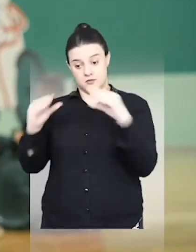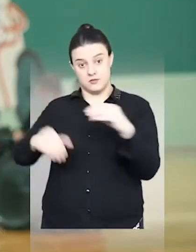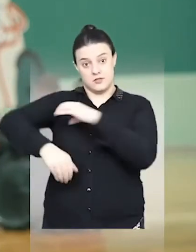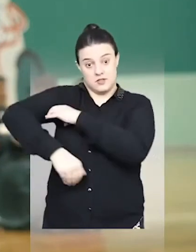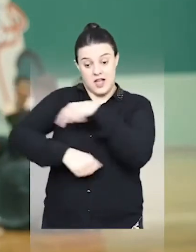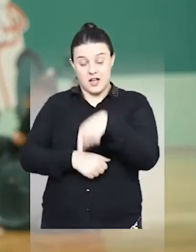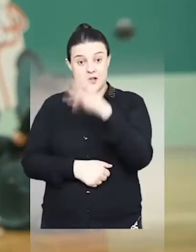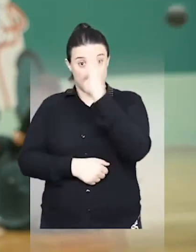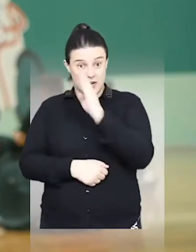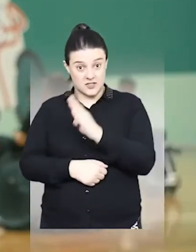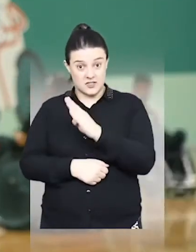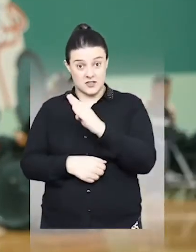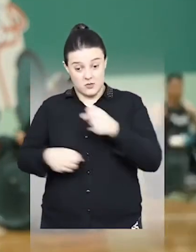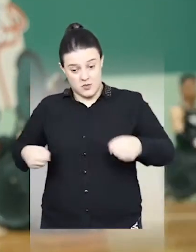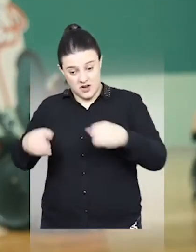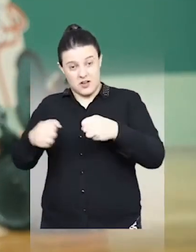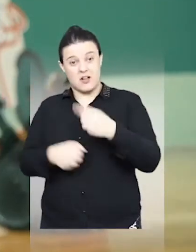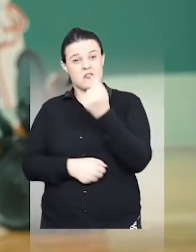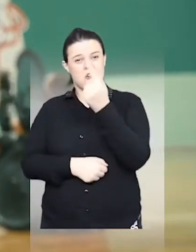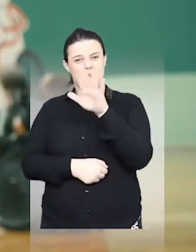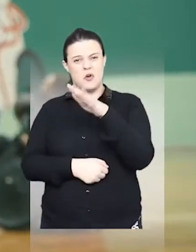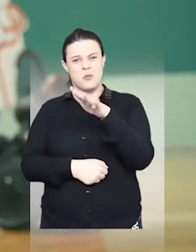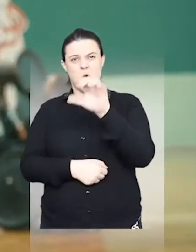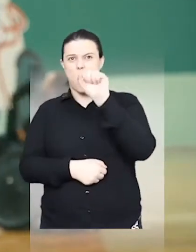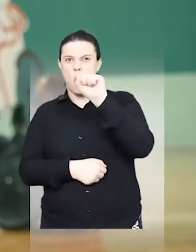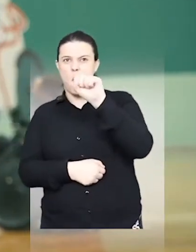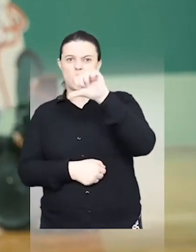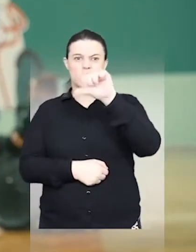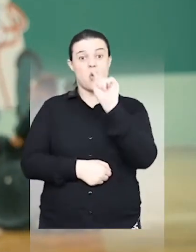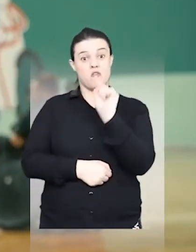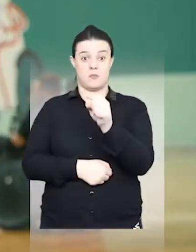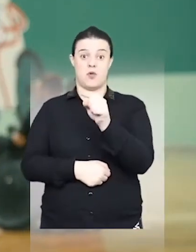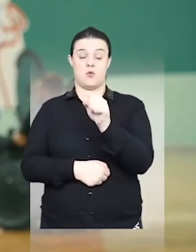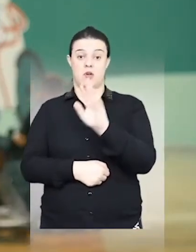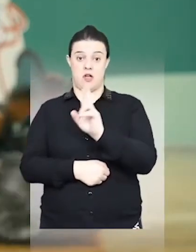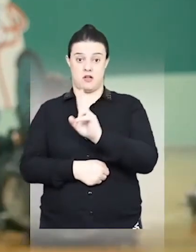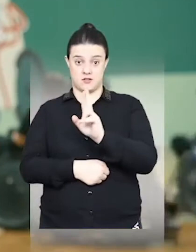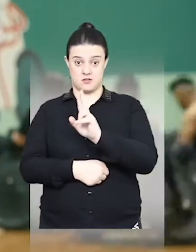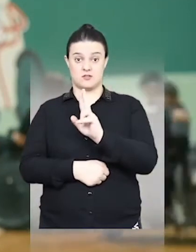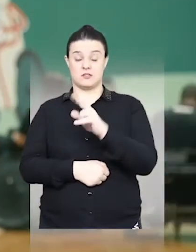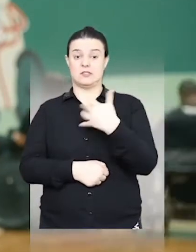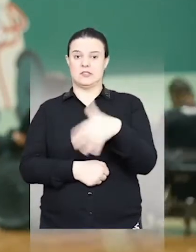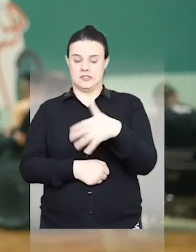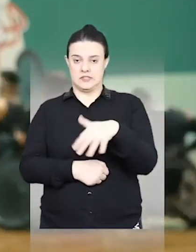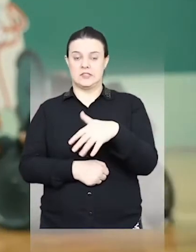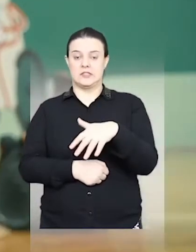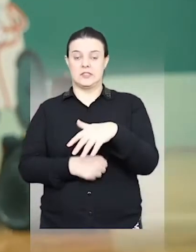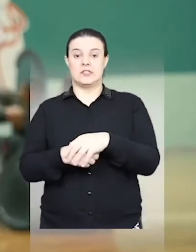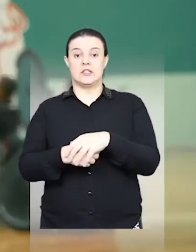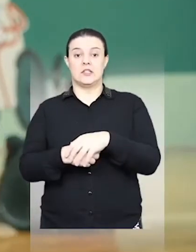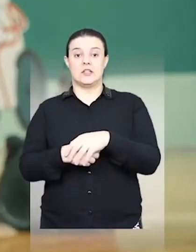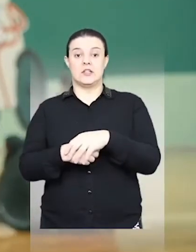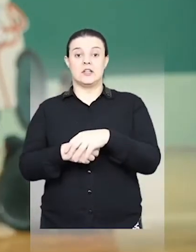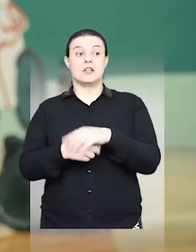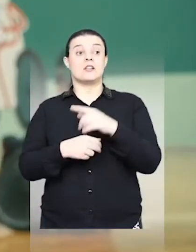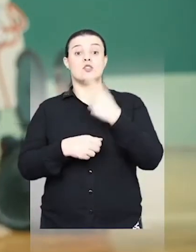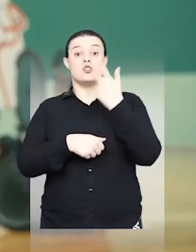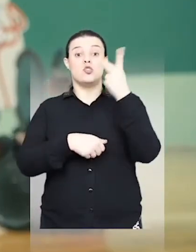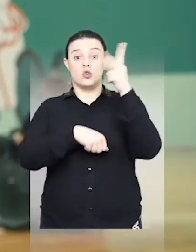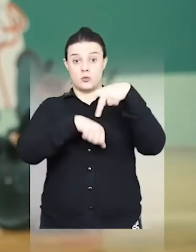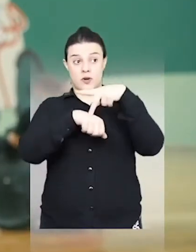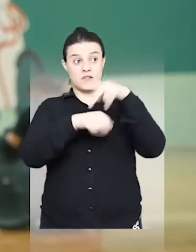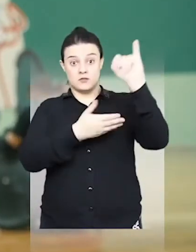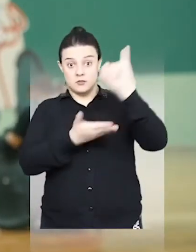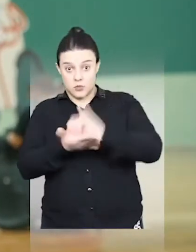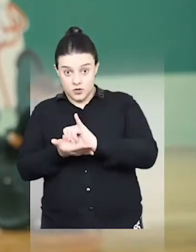no Brasil, uma cadeira de rugby está custando uns 8, 9 mil reais, né? E uma cadeira